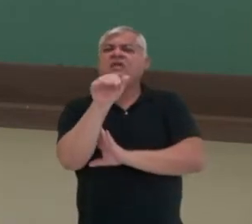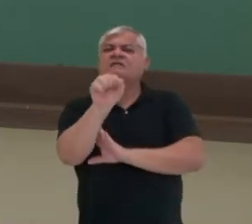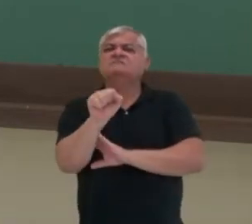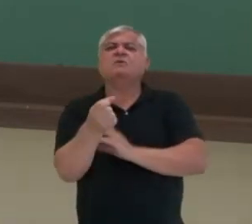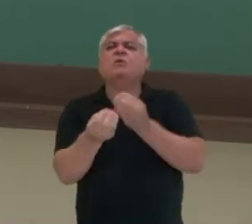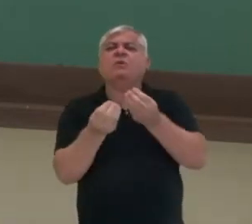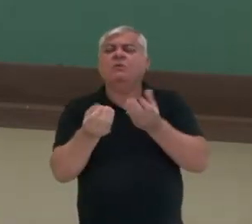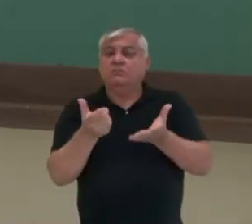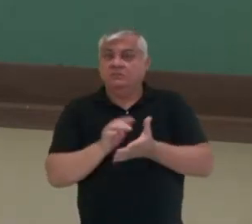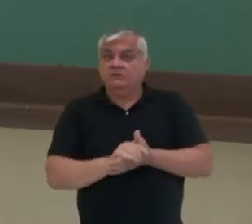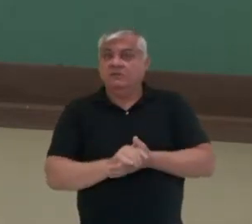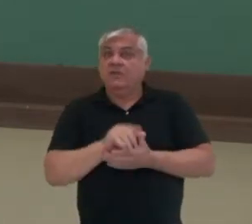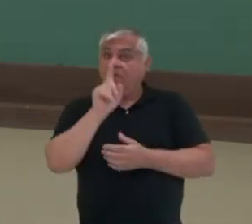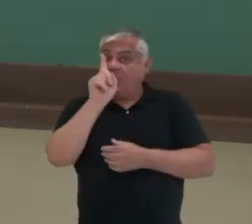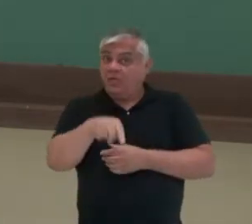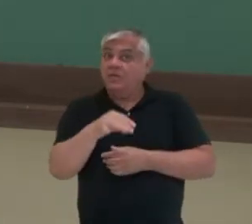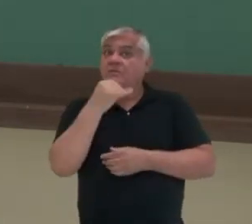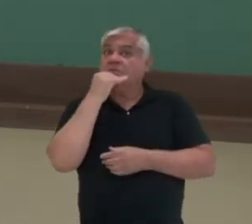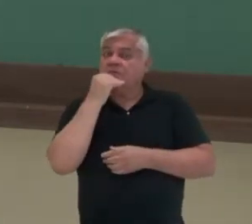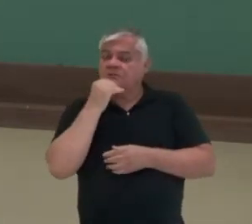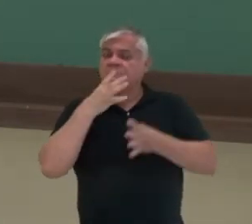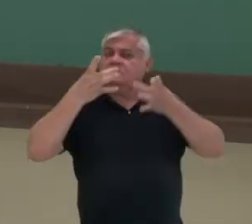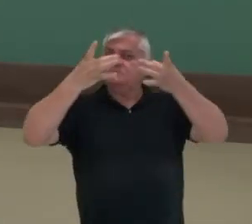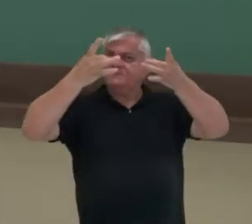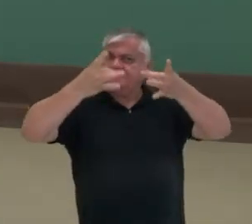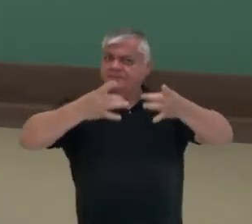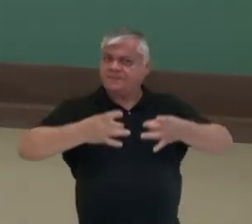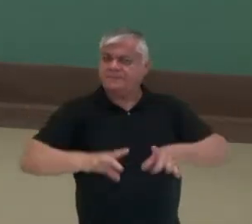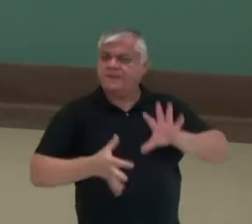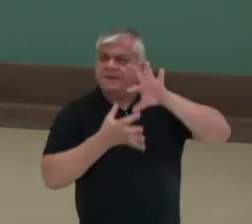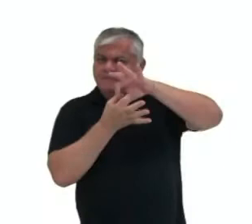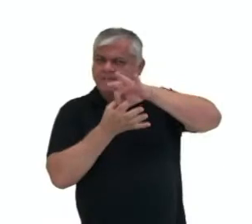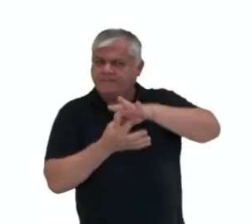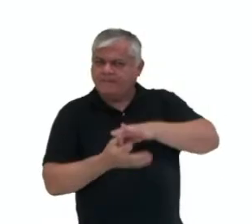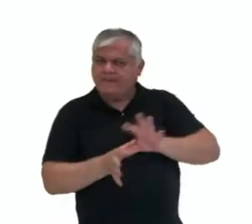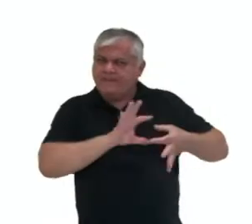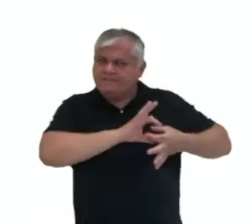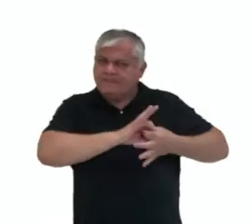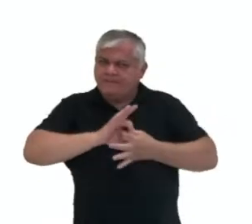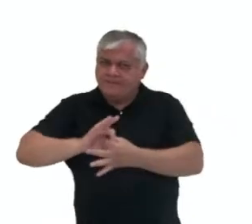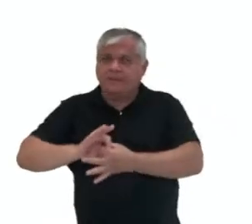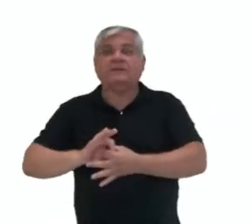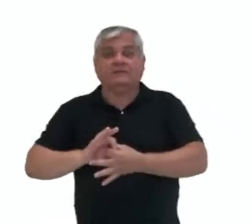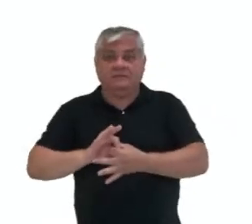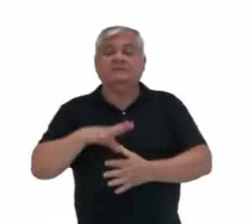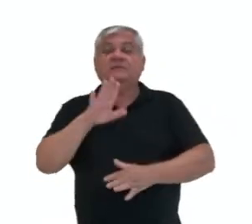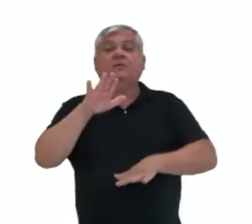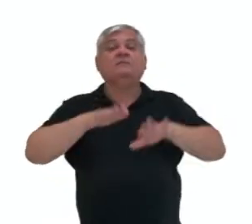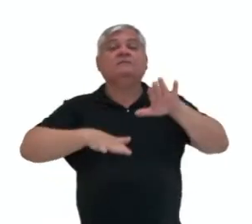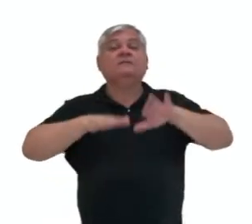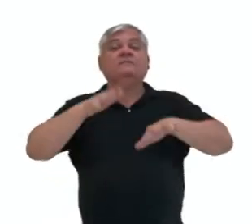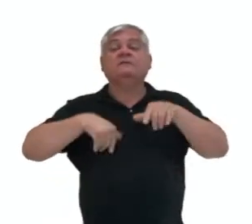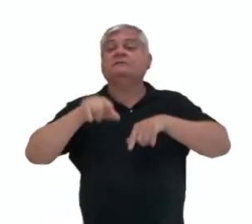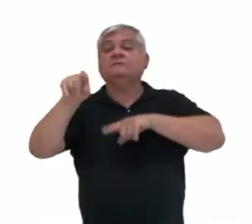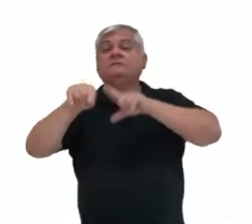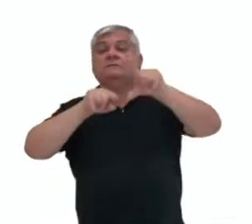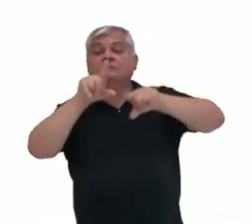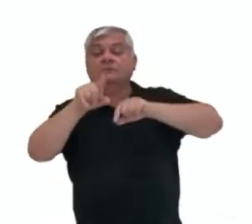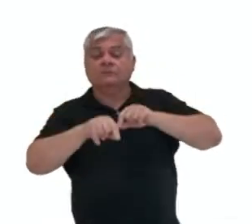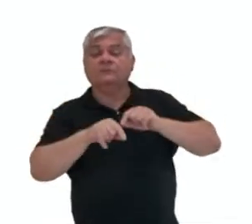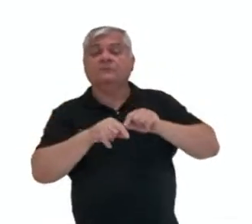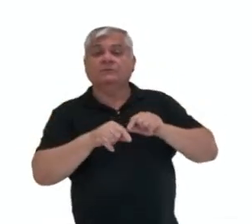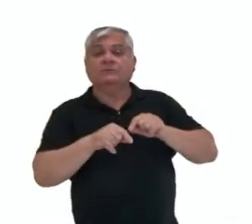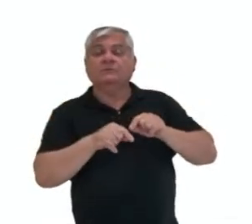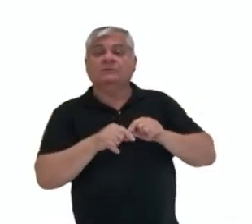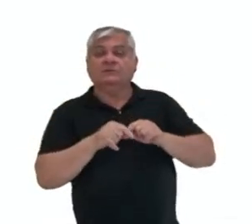tese é um texto o quê? Dissertativo argumentativo. Então, dependendo da escolha da tese num